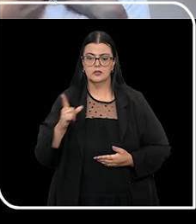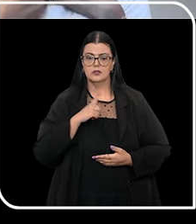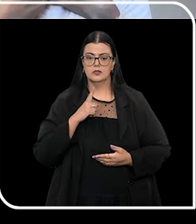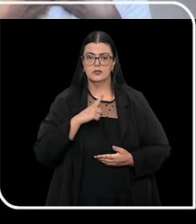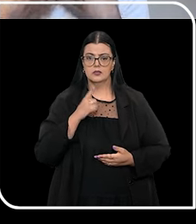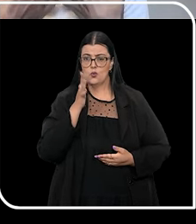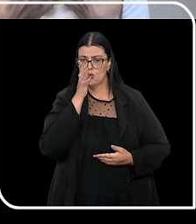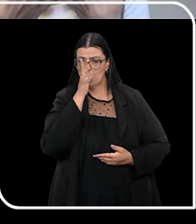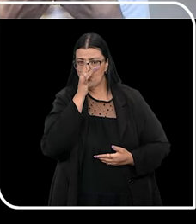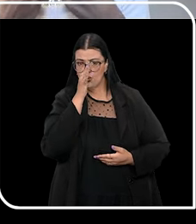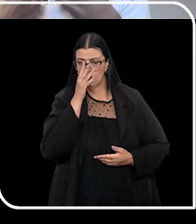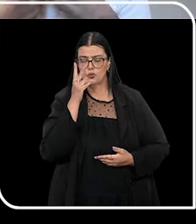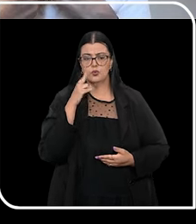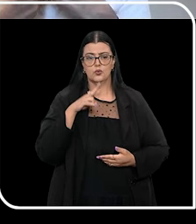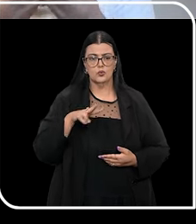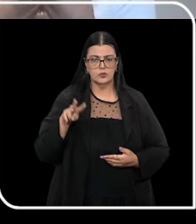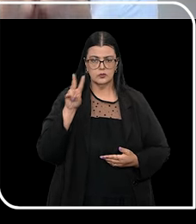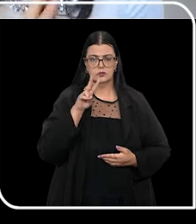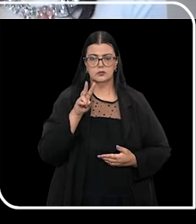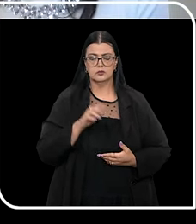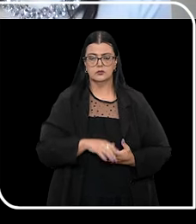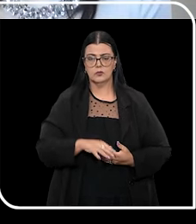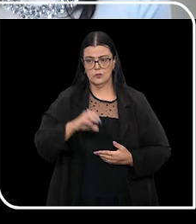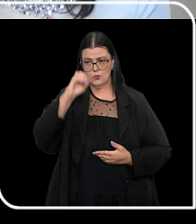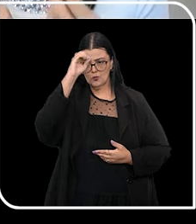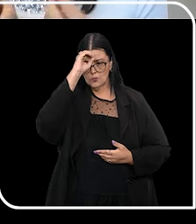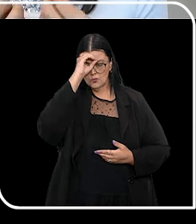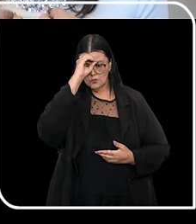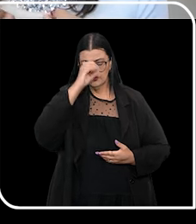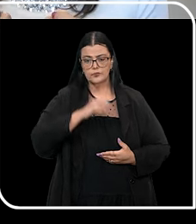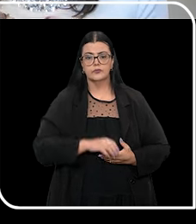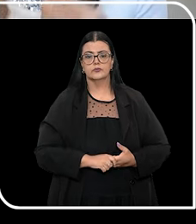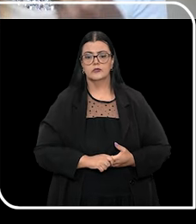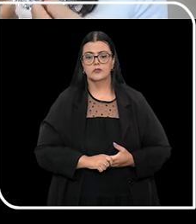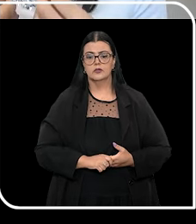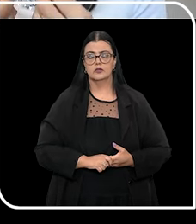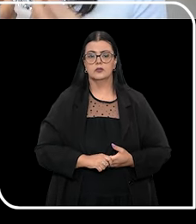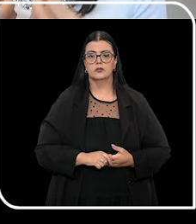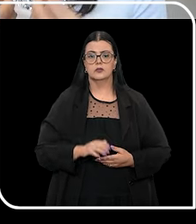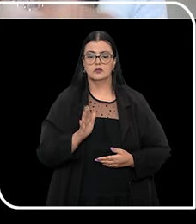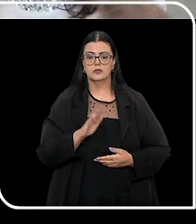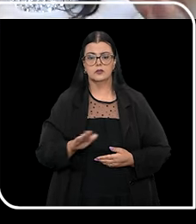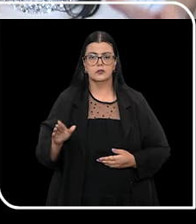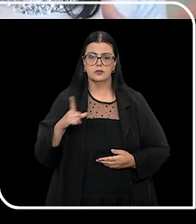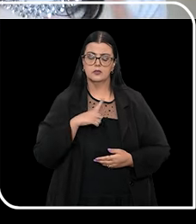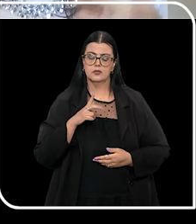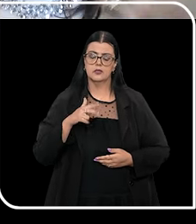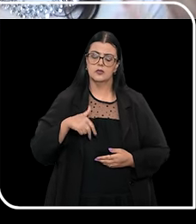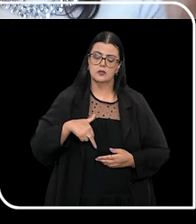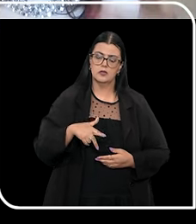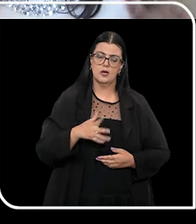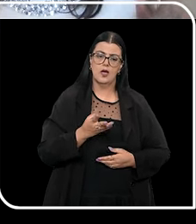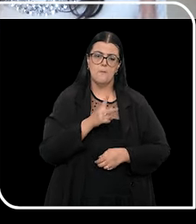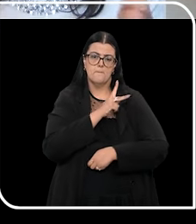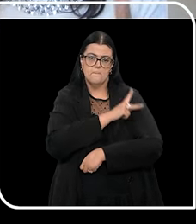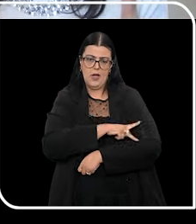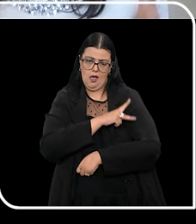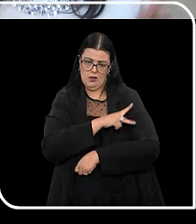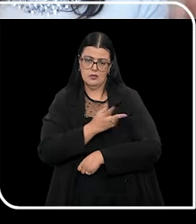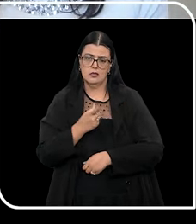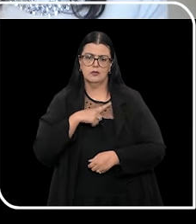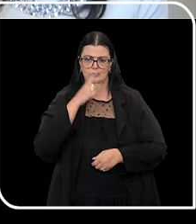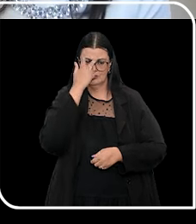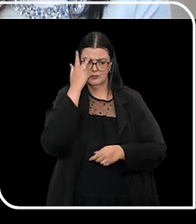Ela tem um olhar curioso é é ingênuo né é muito comum assim a pessoa a criança a gente tá andando no shopping no parque vê uma